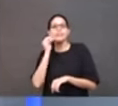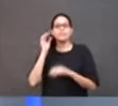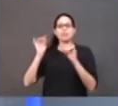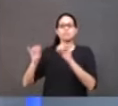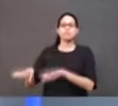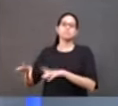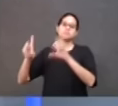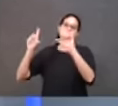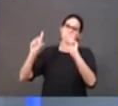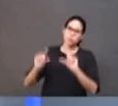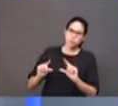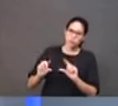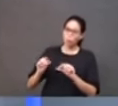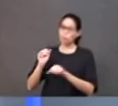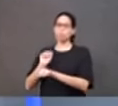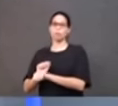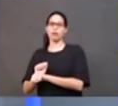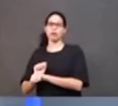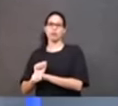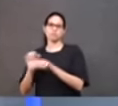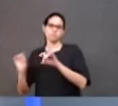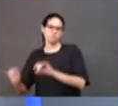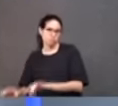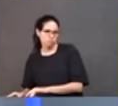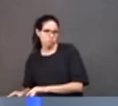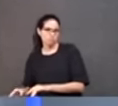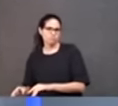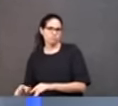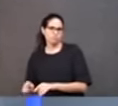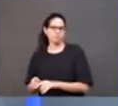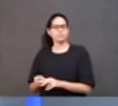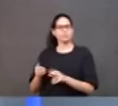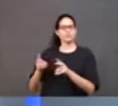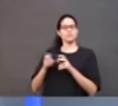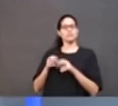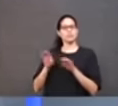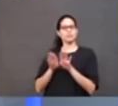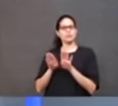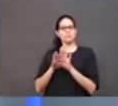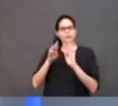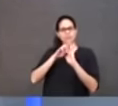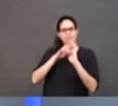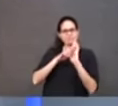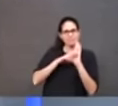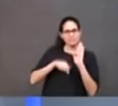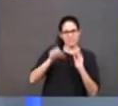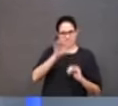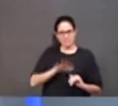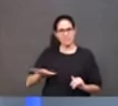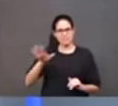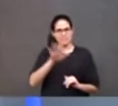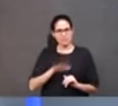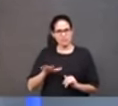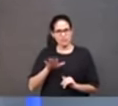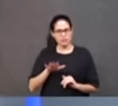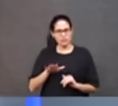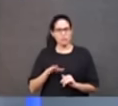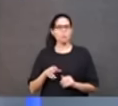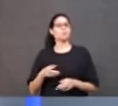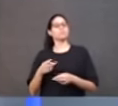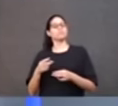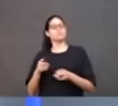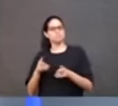da evasão. Agora, entretanto, o que a gente vê? O Regimento Geral ele preconiza que o planejamento deva ser